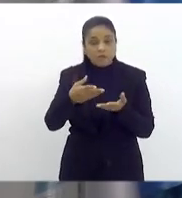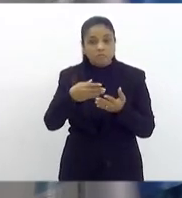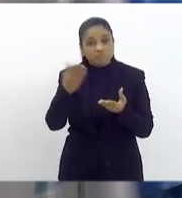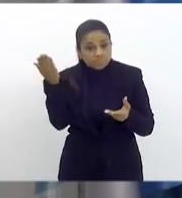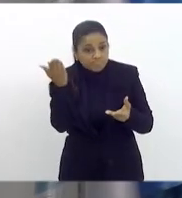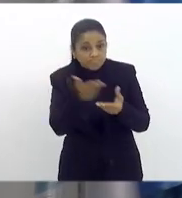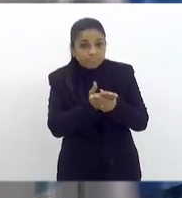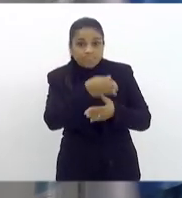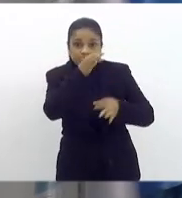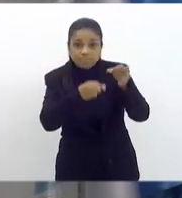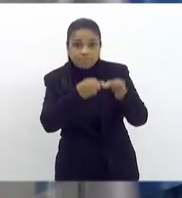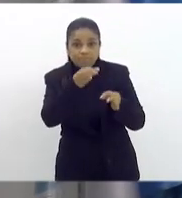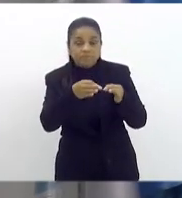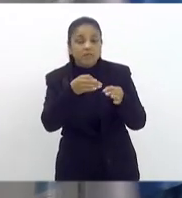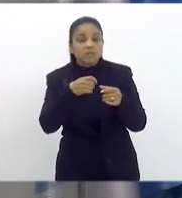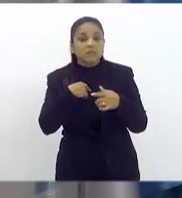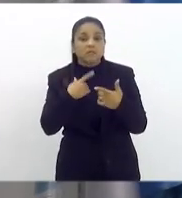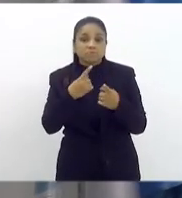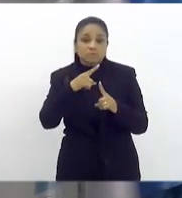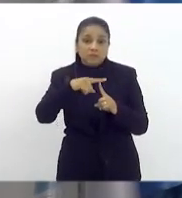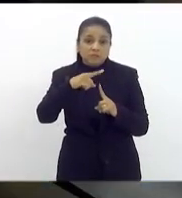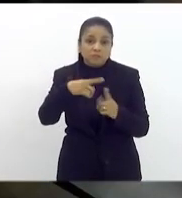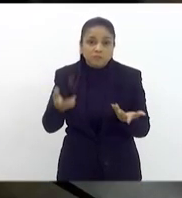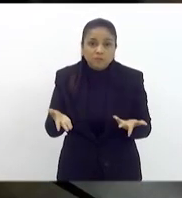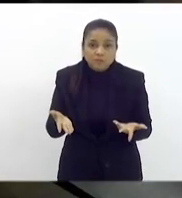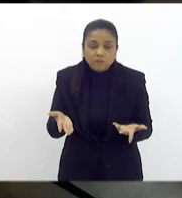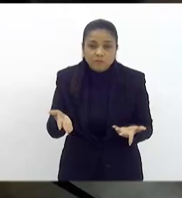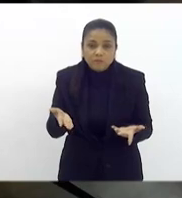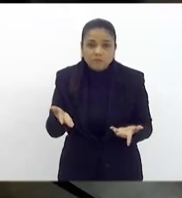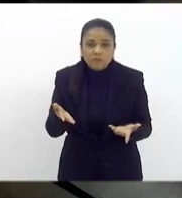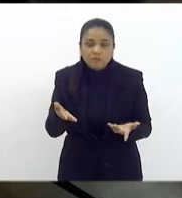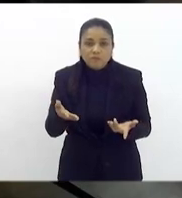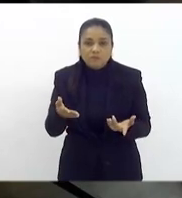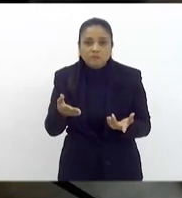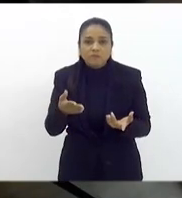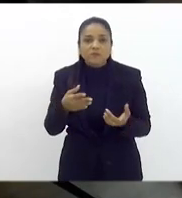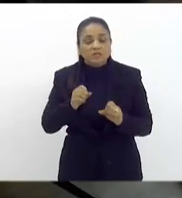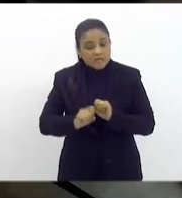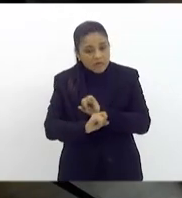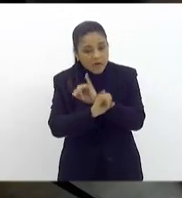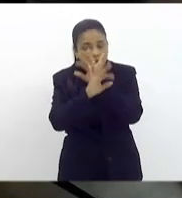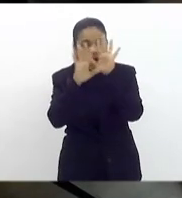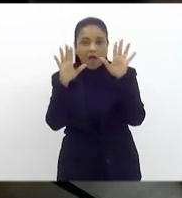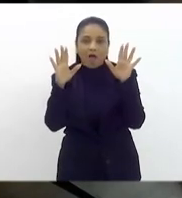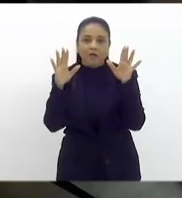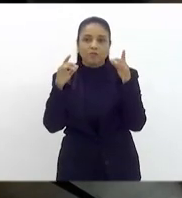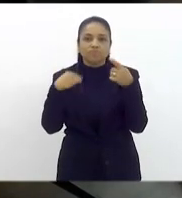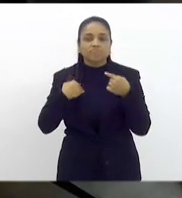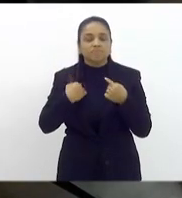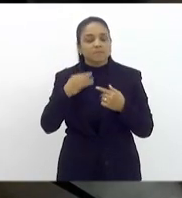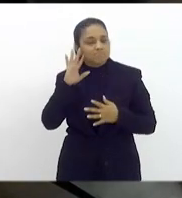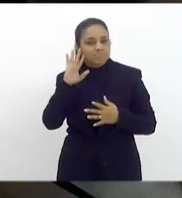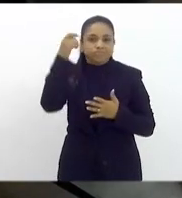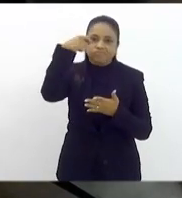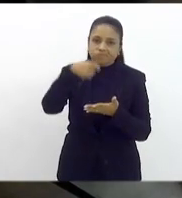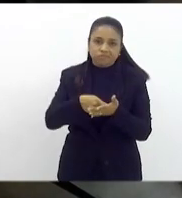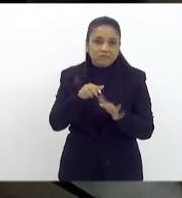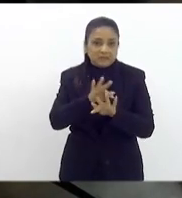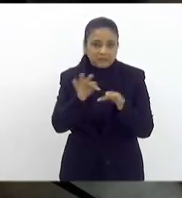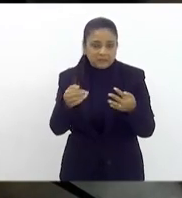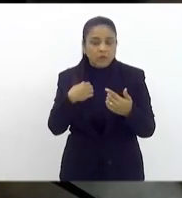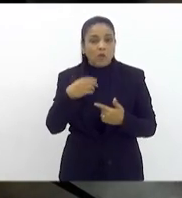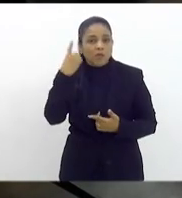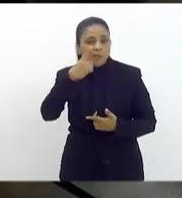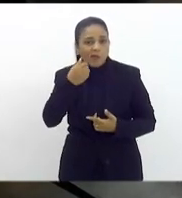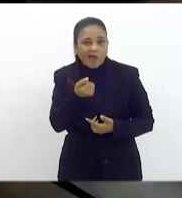Extrajudicialmente, o serviço de cobrança é um tributário. Serviço de cobrança, presidente. O que está claro, acho que é uma decisão muito simples. O deputado Arthur traz à